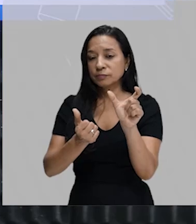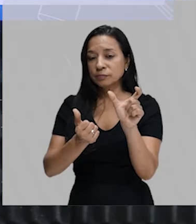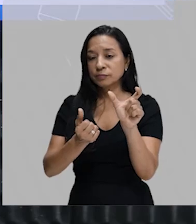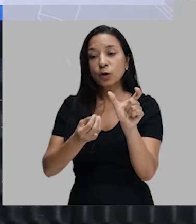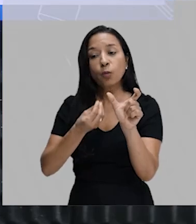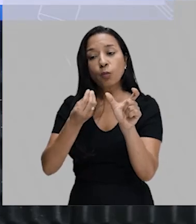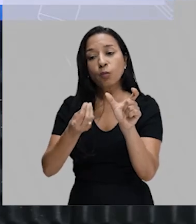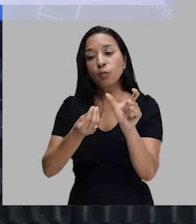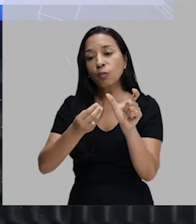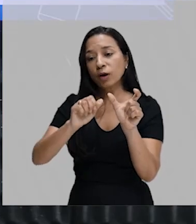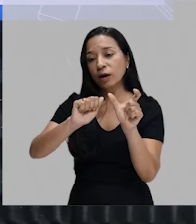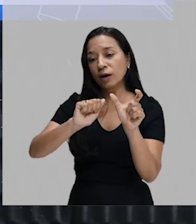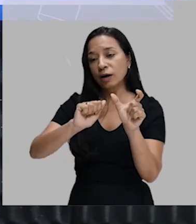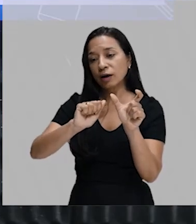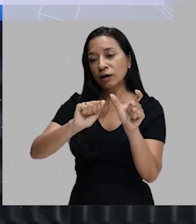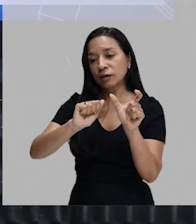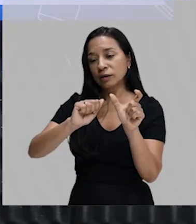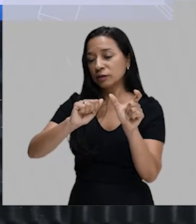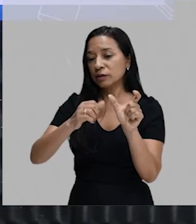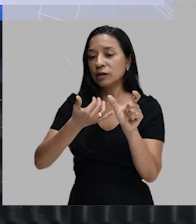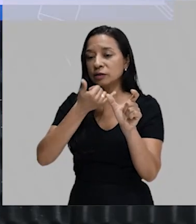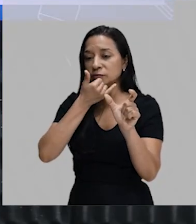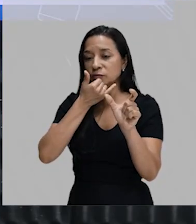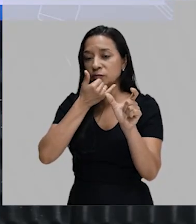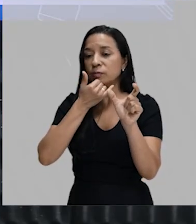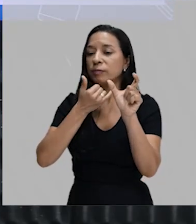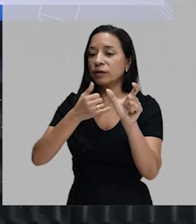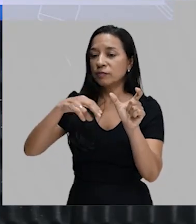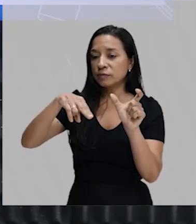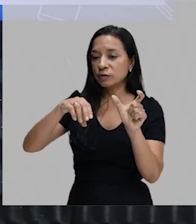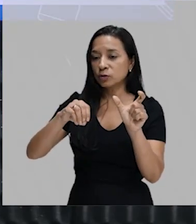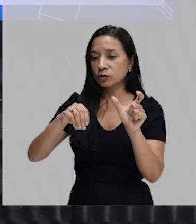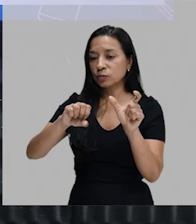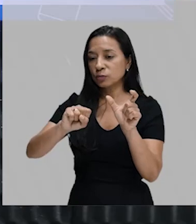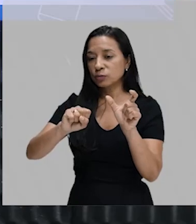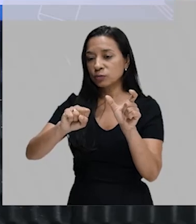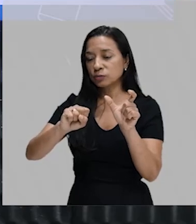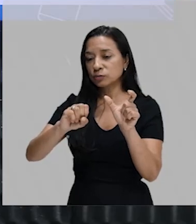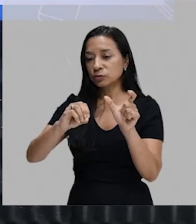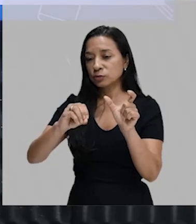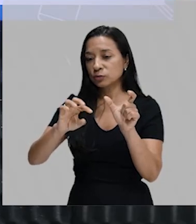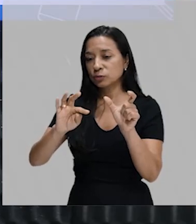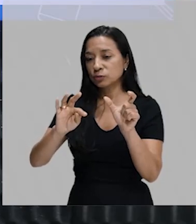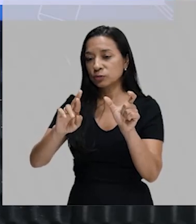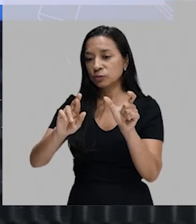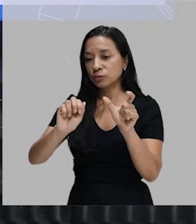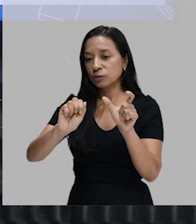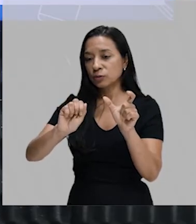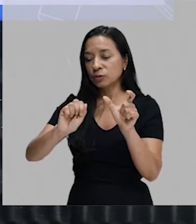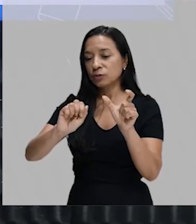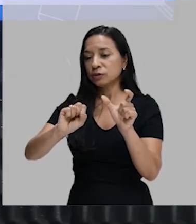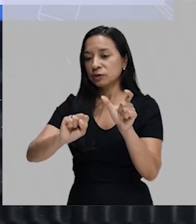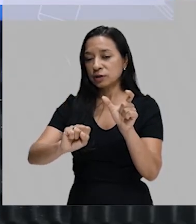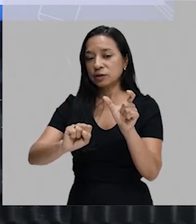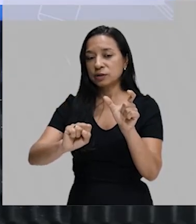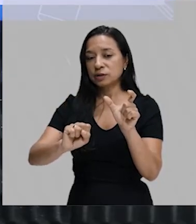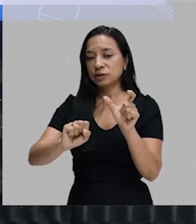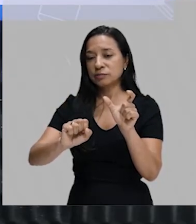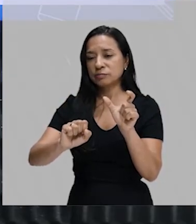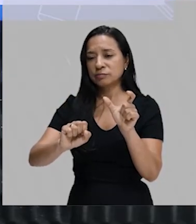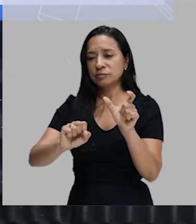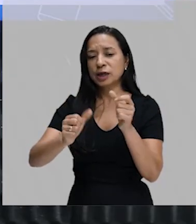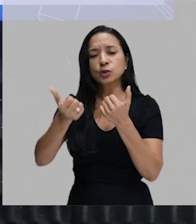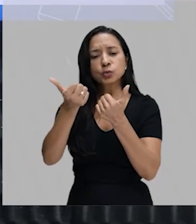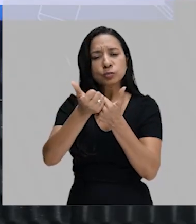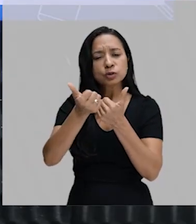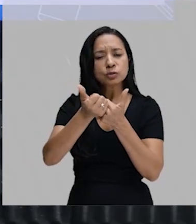como ficaria correta a forma verbal? Tá? Então, solo vives para el trabalho. Quem é que vive só